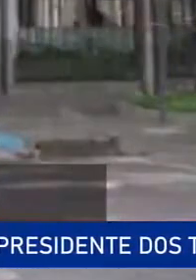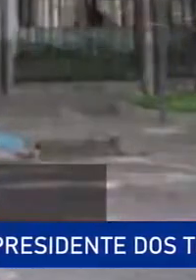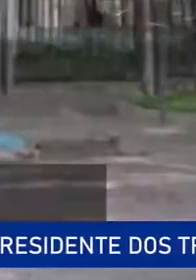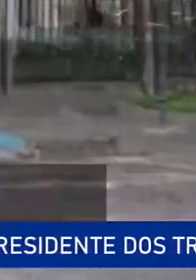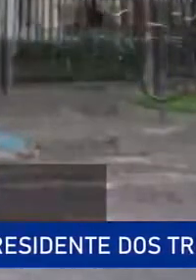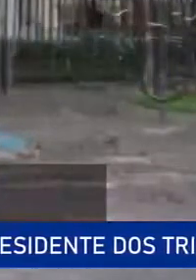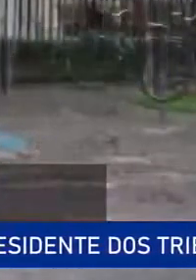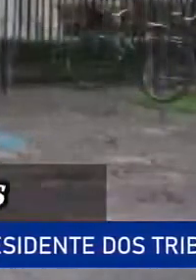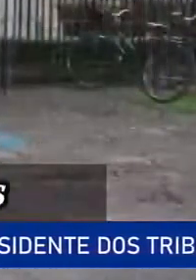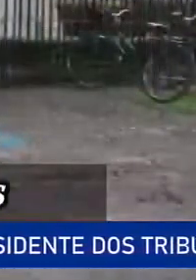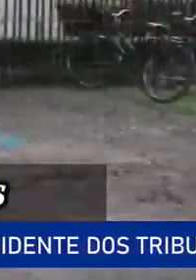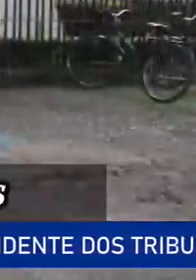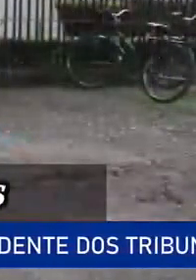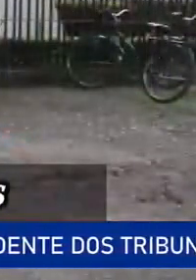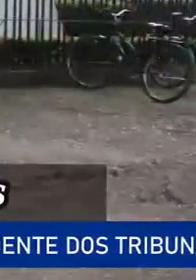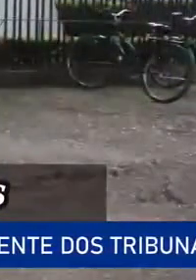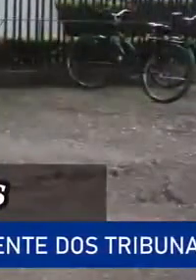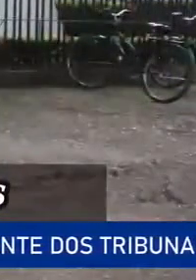Foto do prédio do TRE.